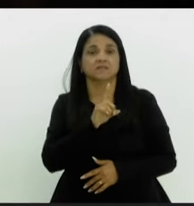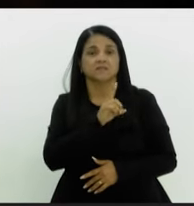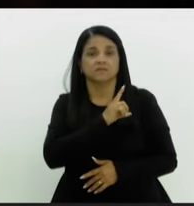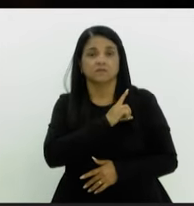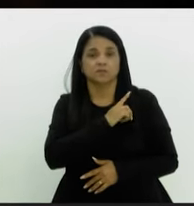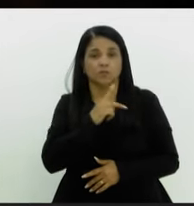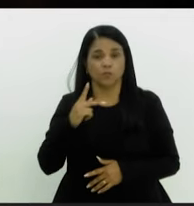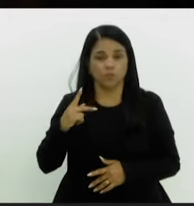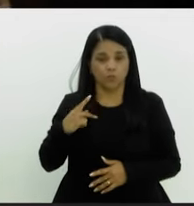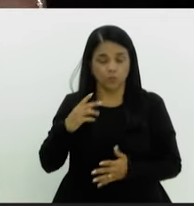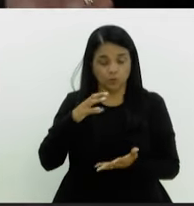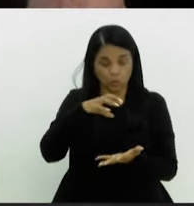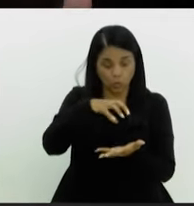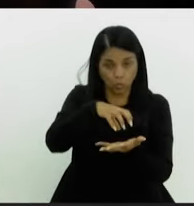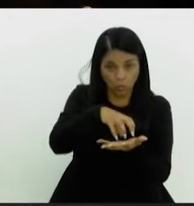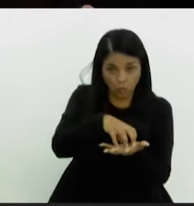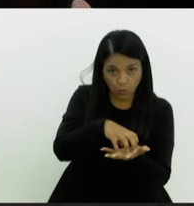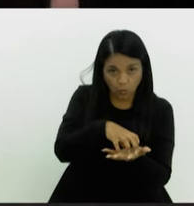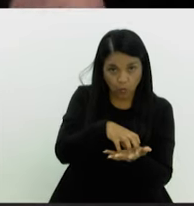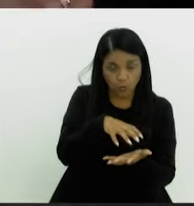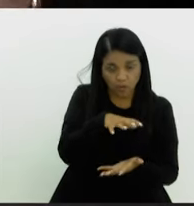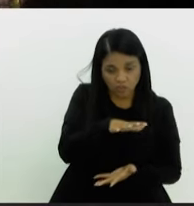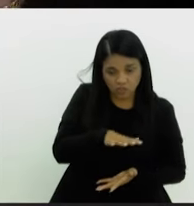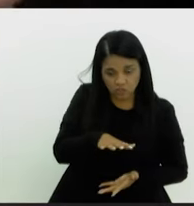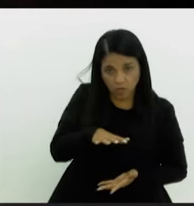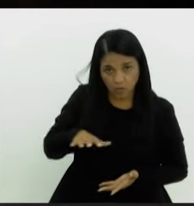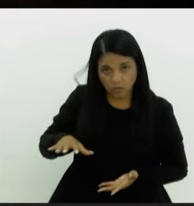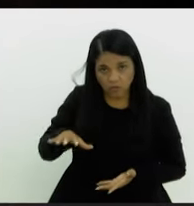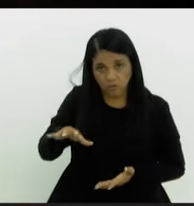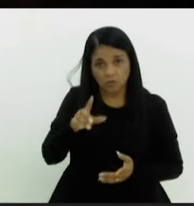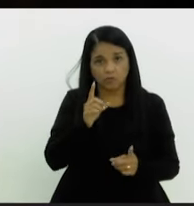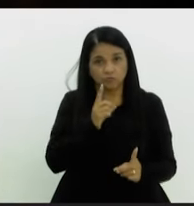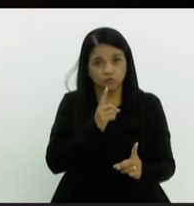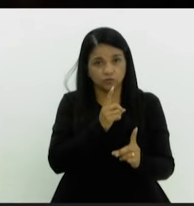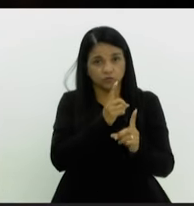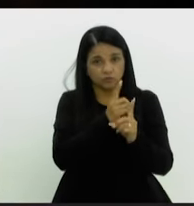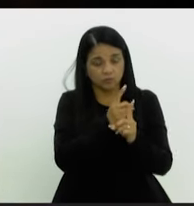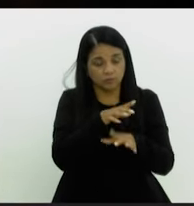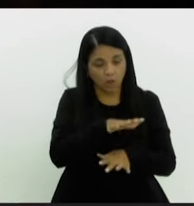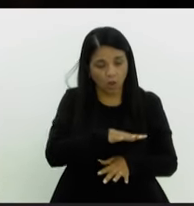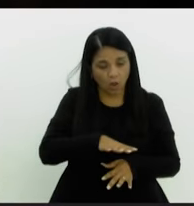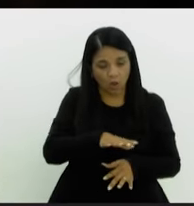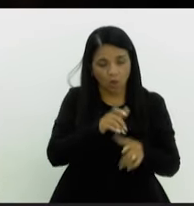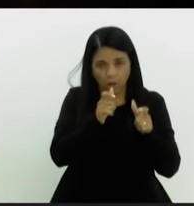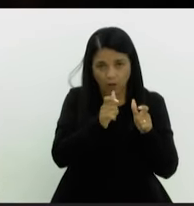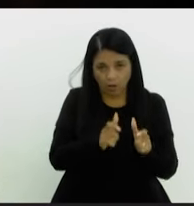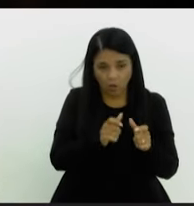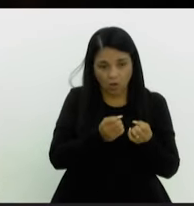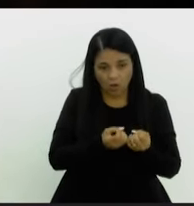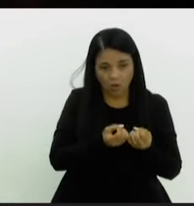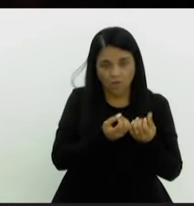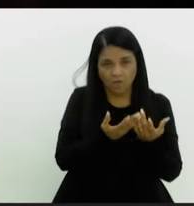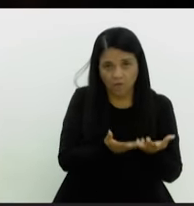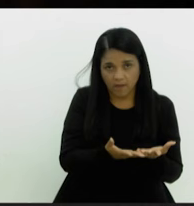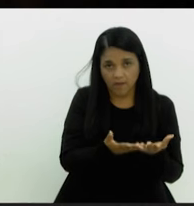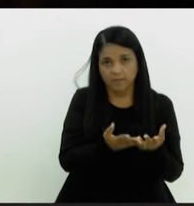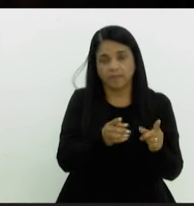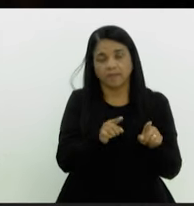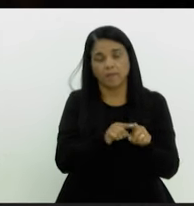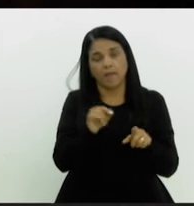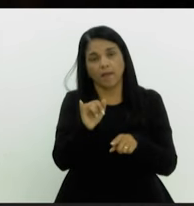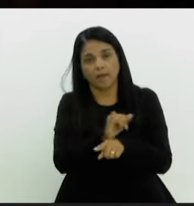regiões eh monitora diagnóstico de rede local para mulher oferta e demanda